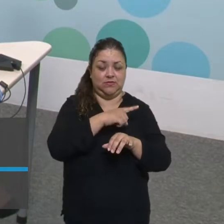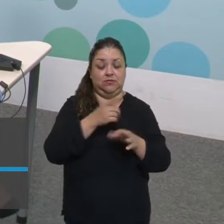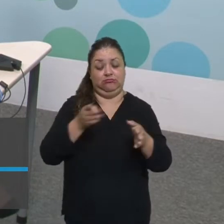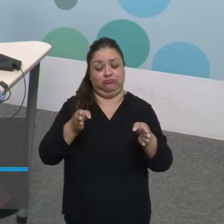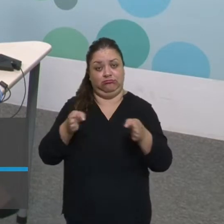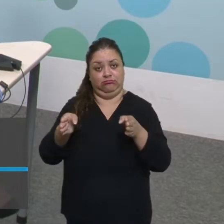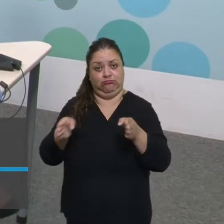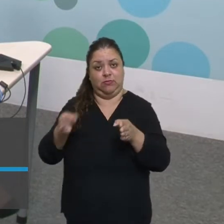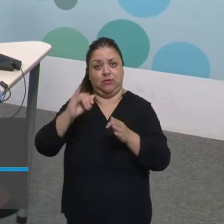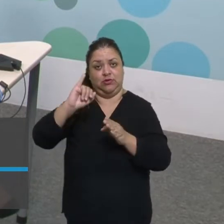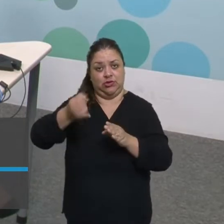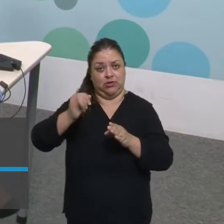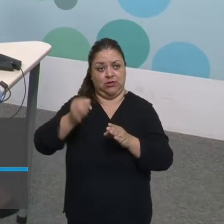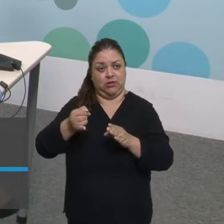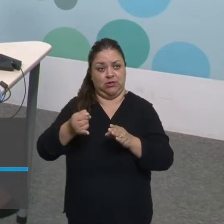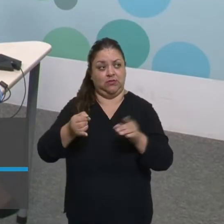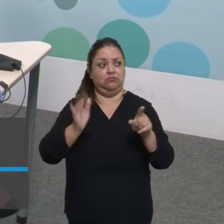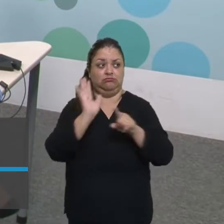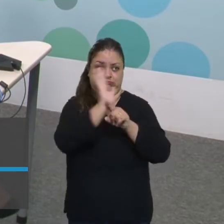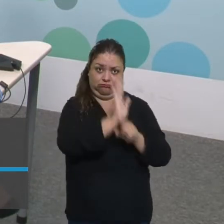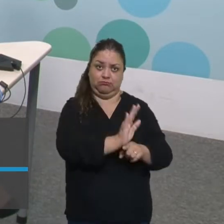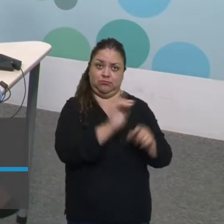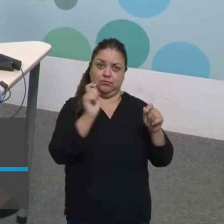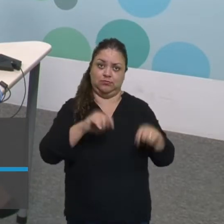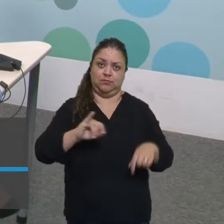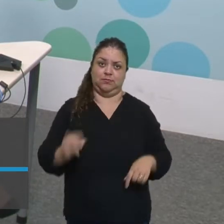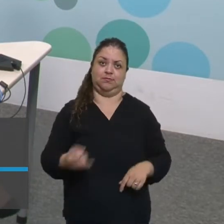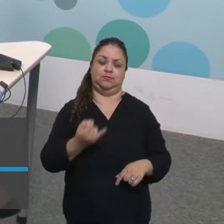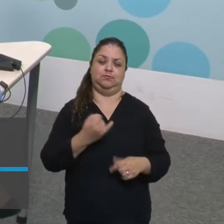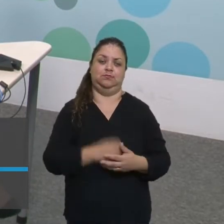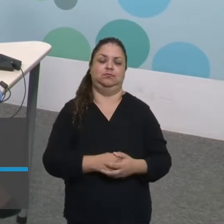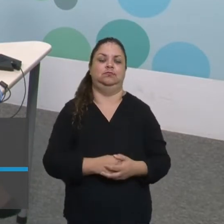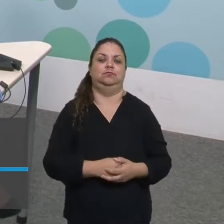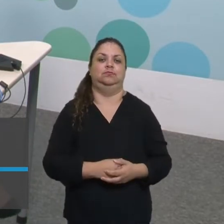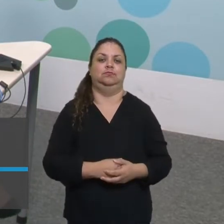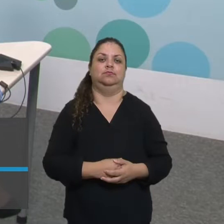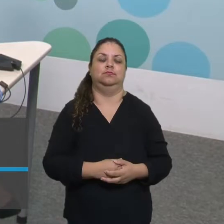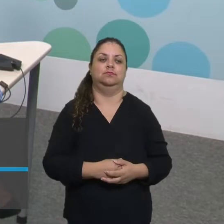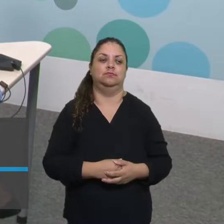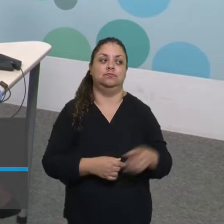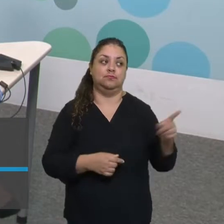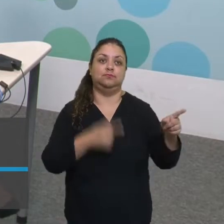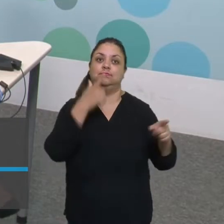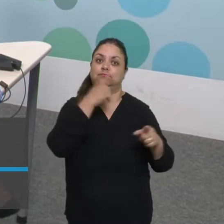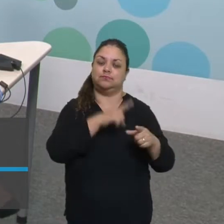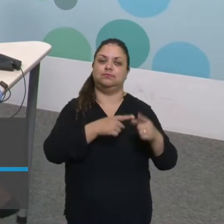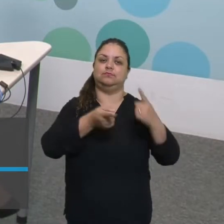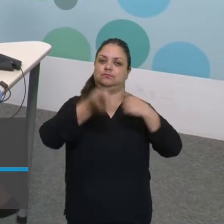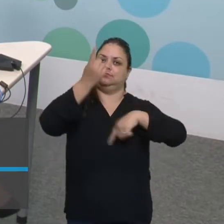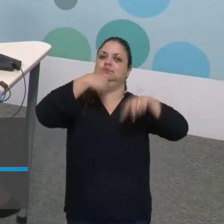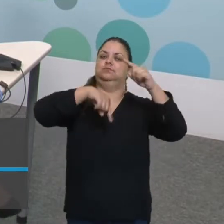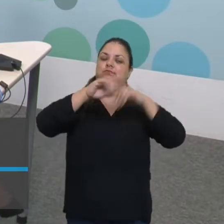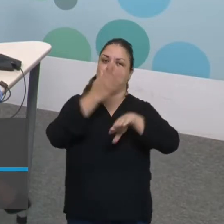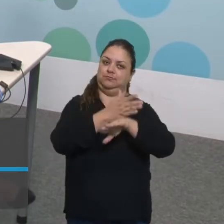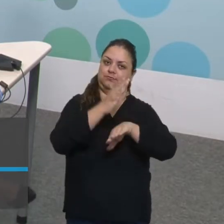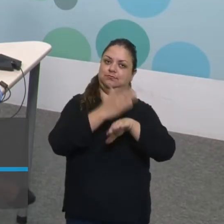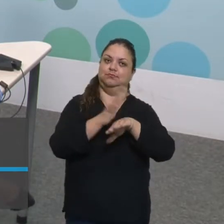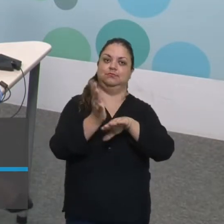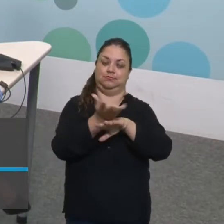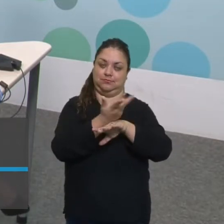forem por exemplo de dicionários é terem a oportunidade de continuar desenvolvendo essas habilidades